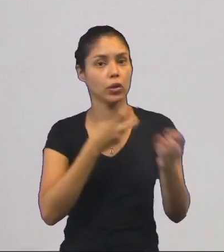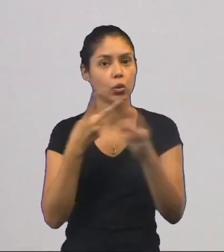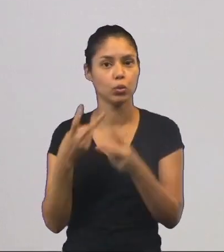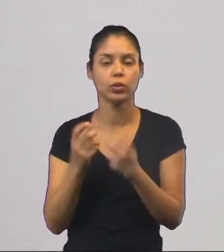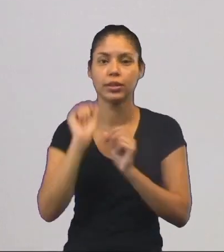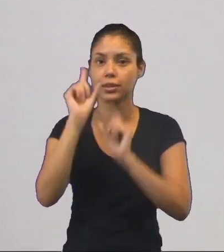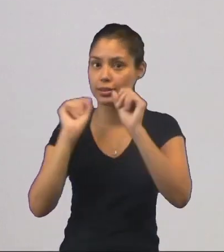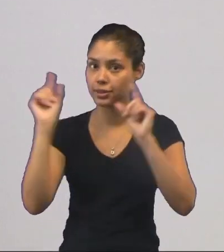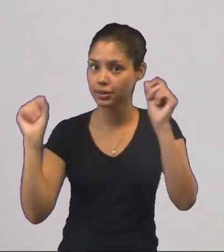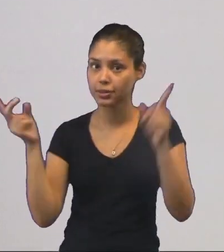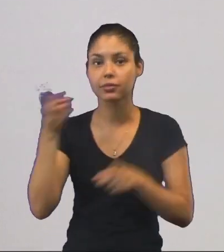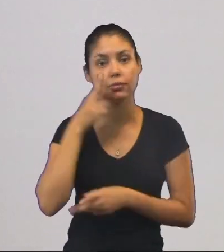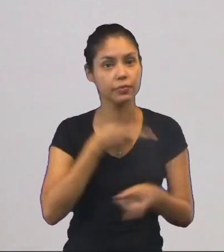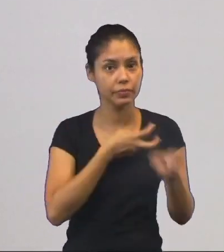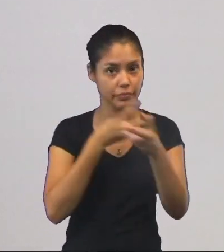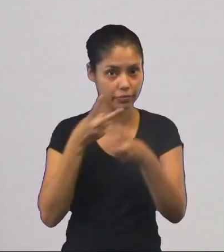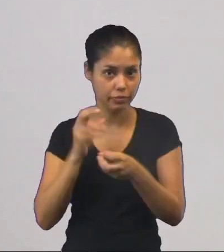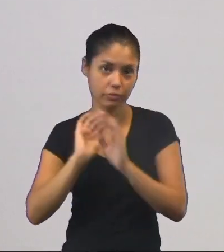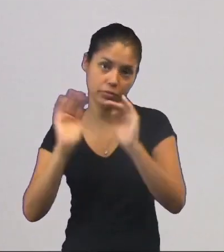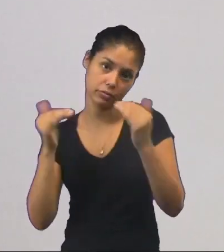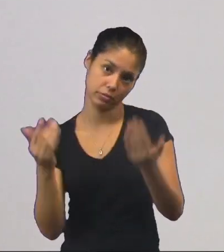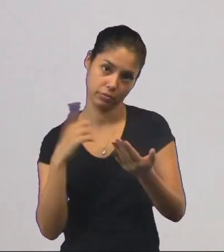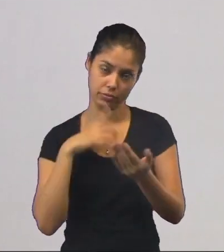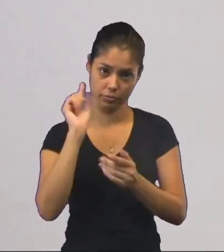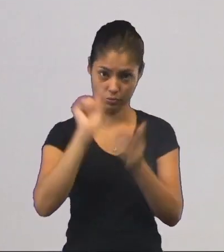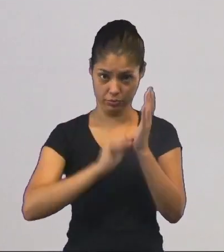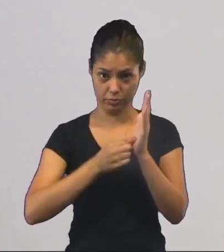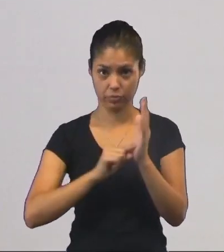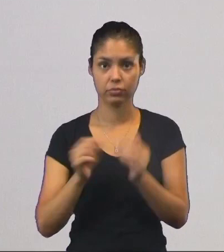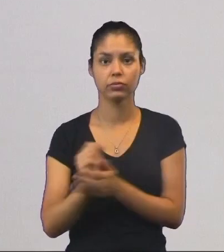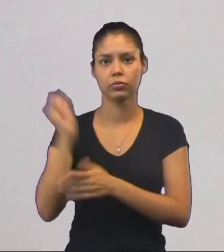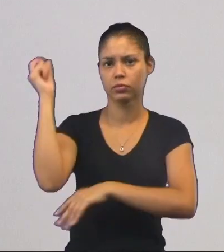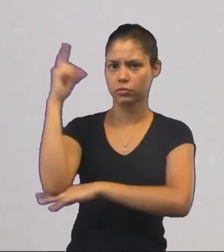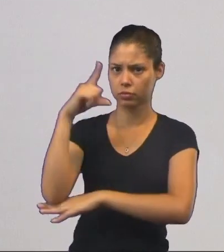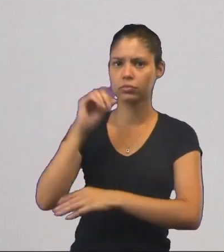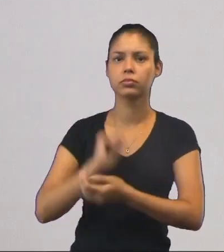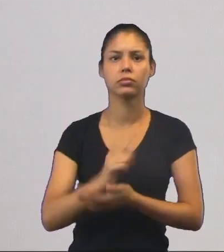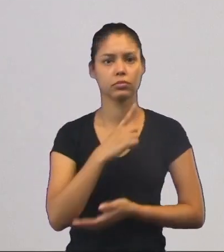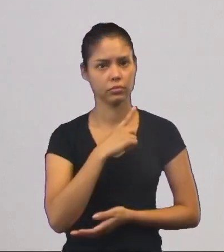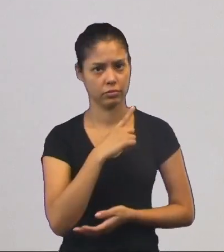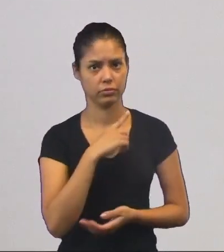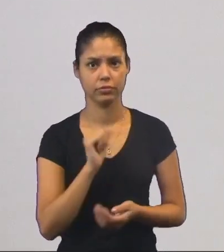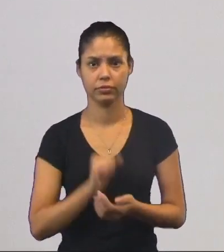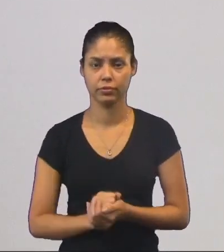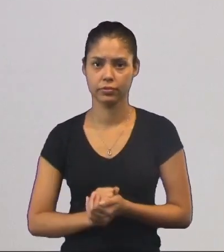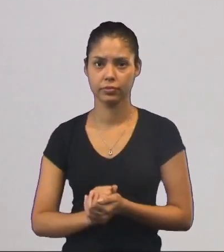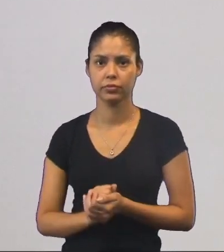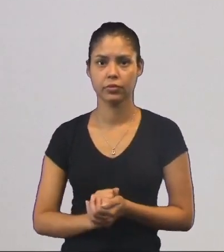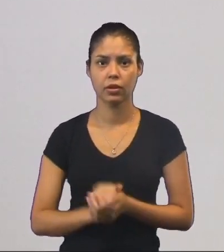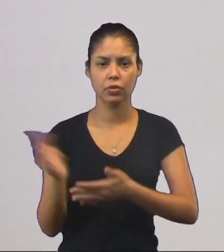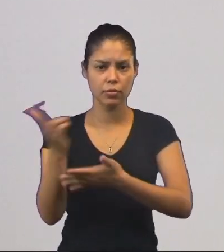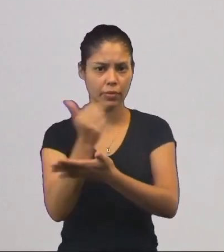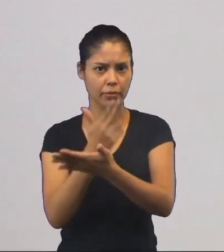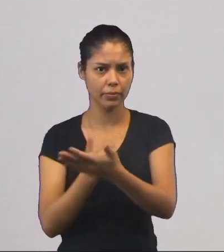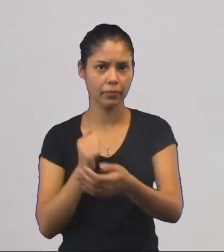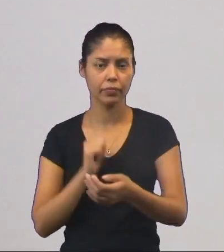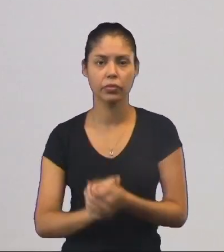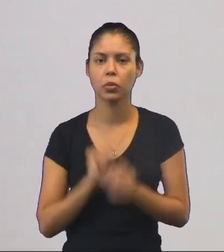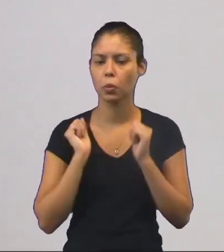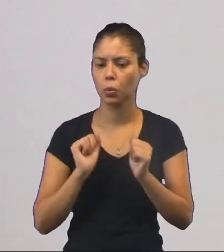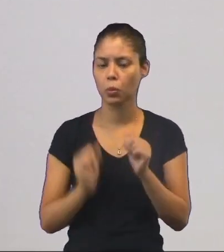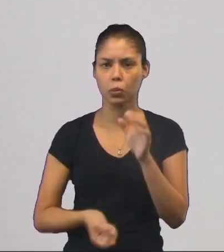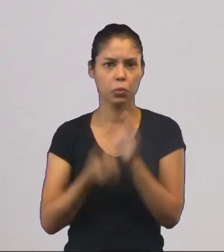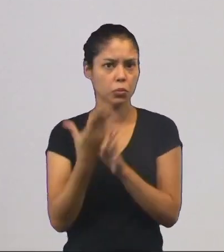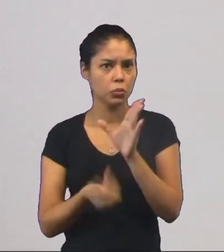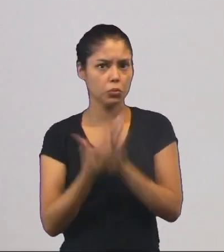bem estrelado, você observa quais são os pontos mais luminosos, que formatos de desenhos você pode criar